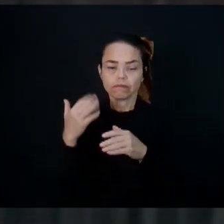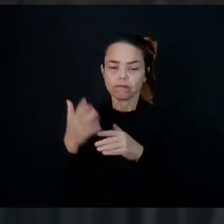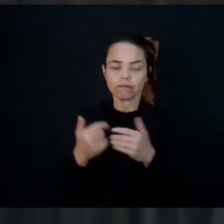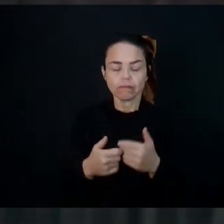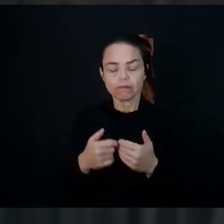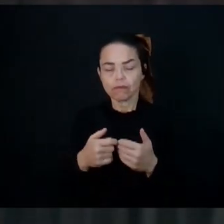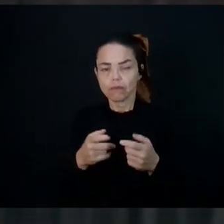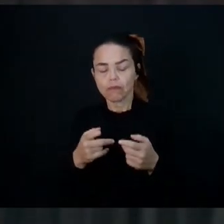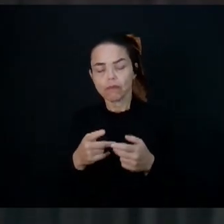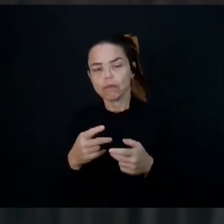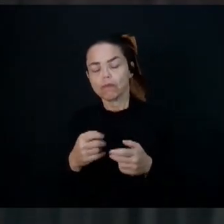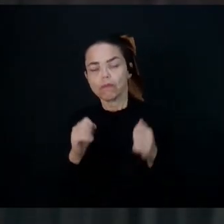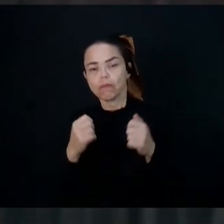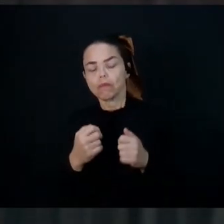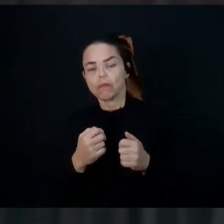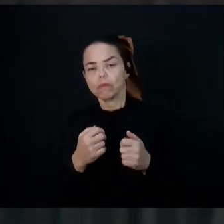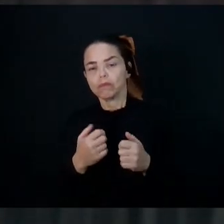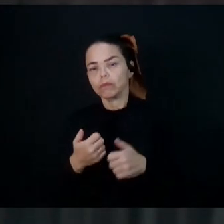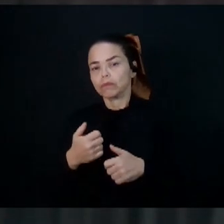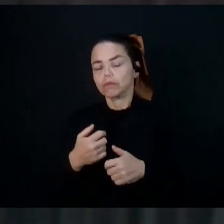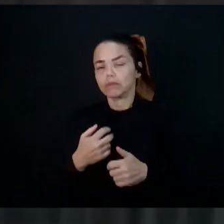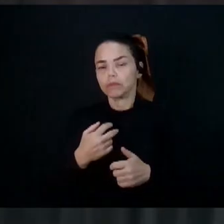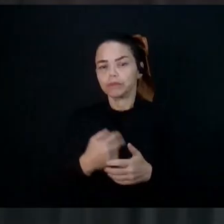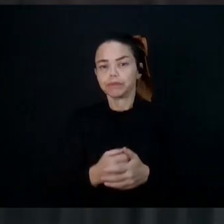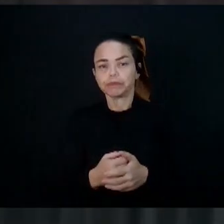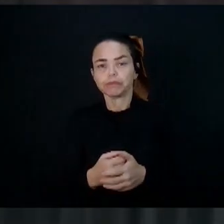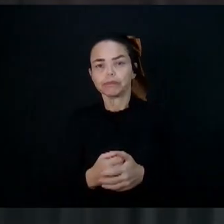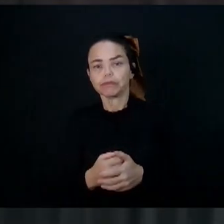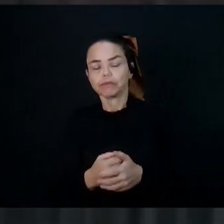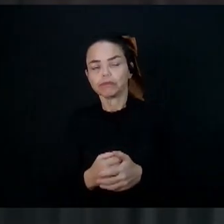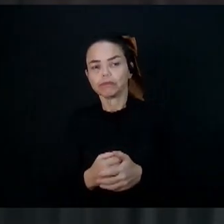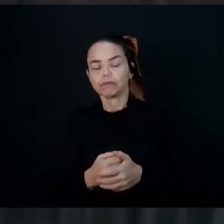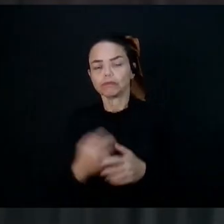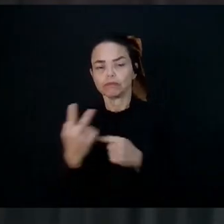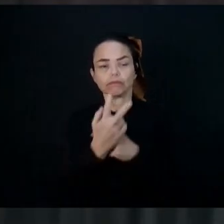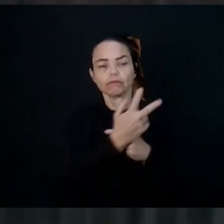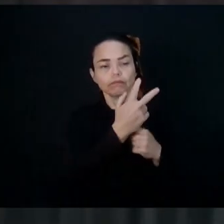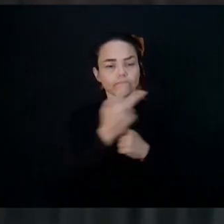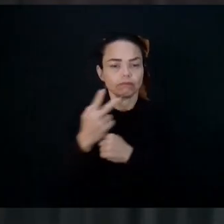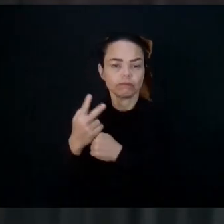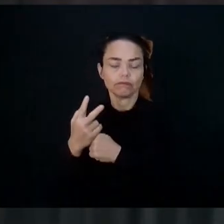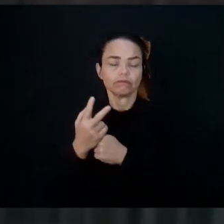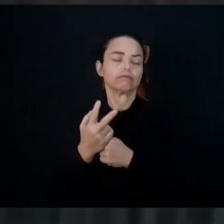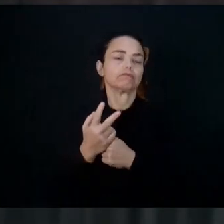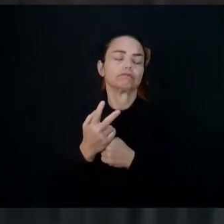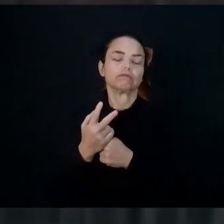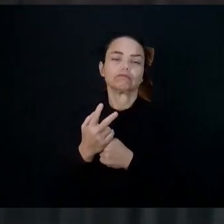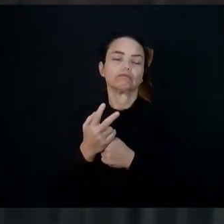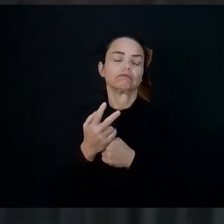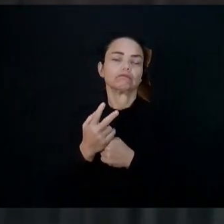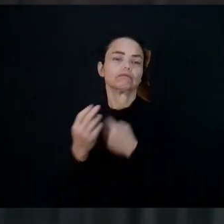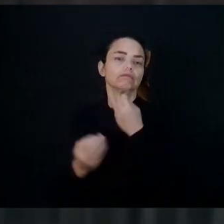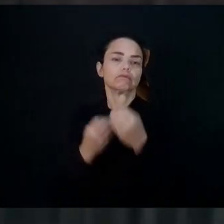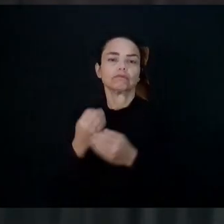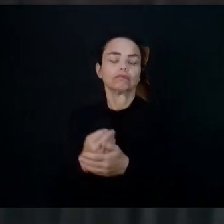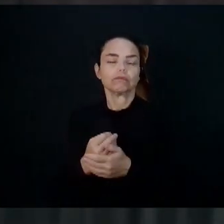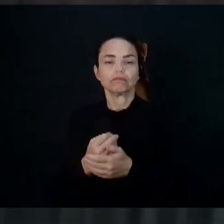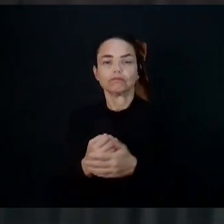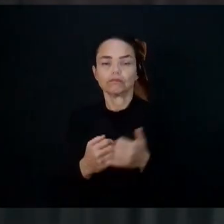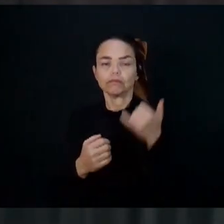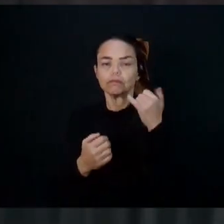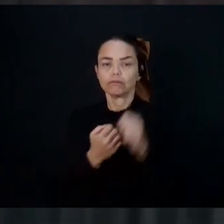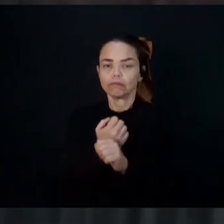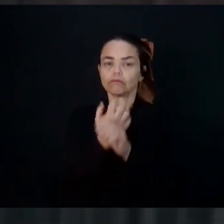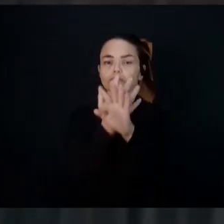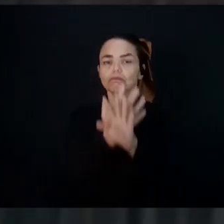nós não estamos blindados a uma situação como essa. Seja um telefonema, que às vezes a